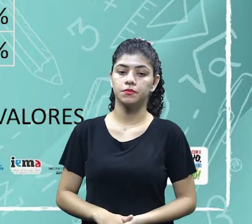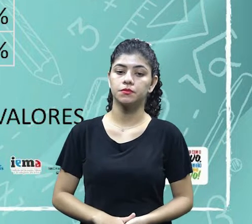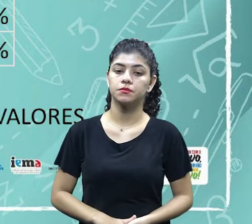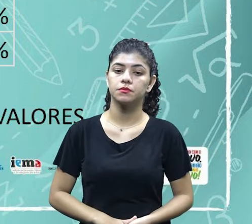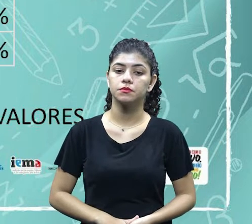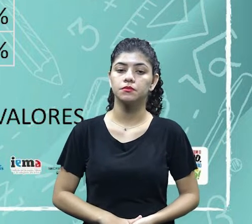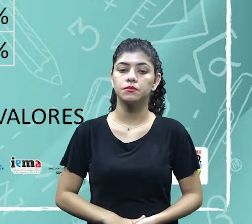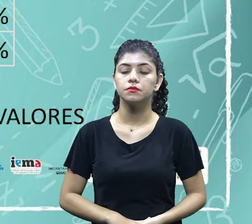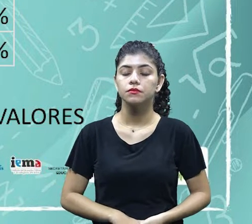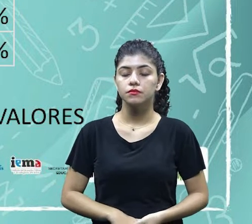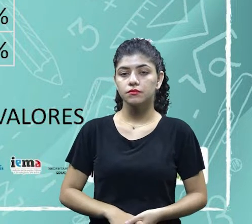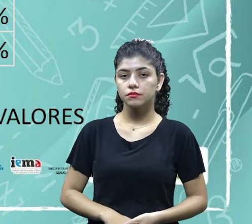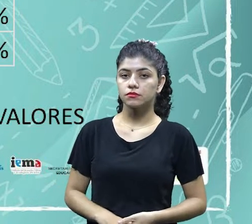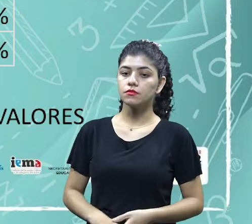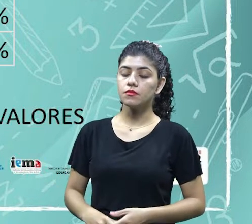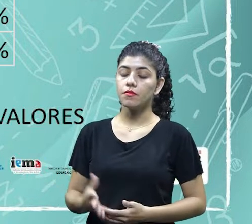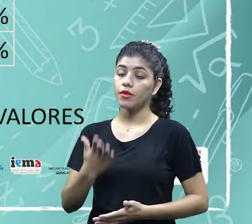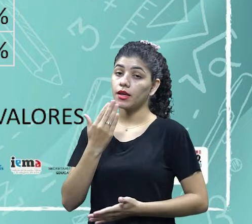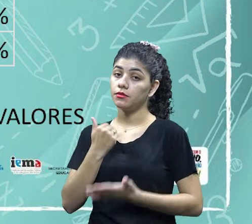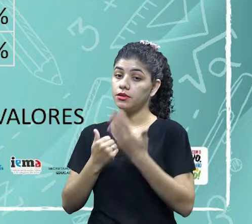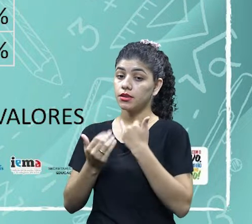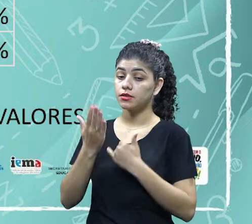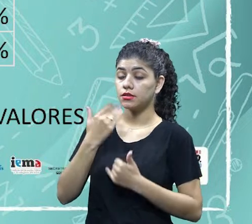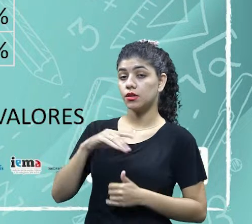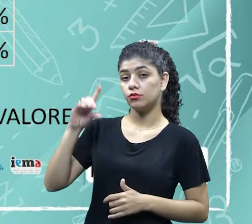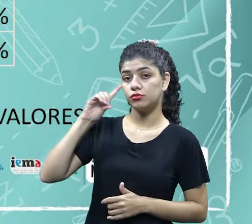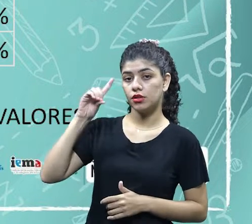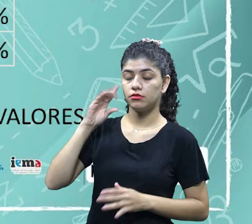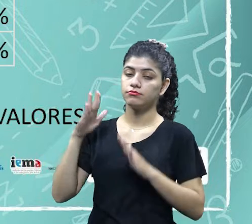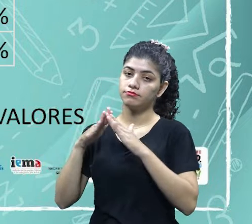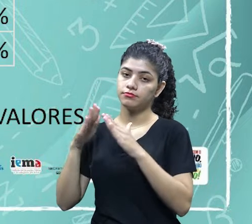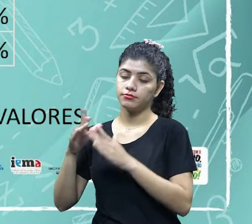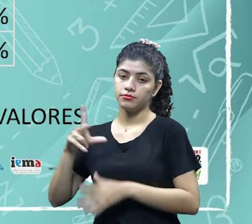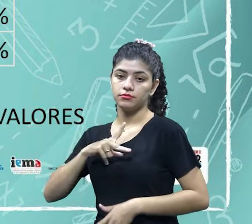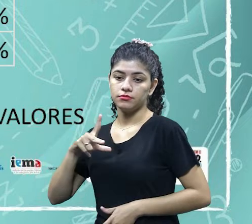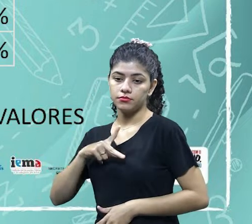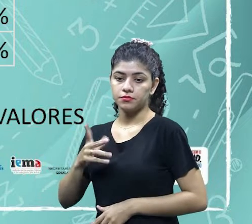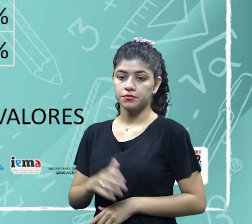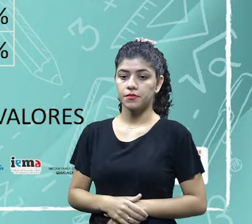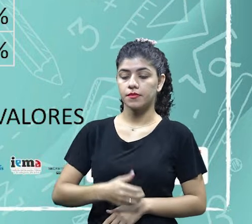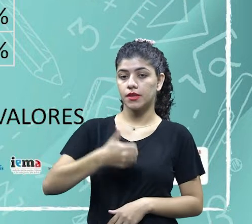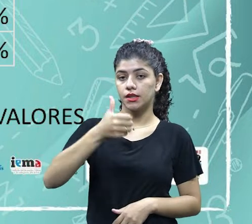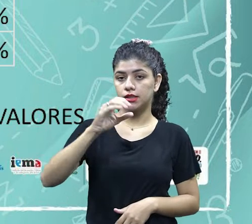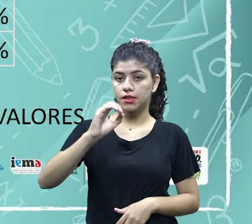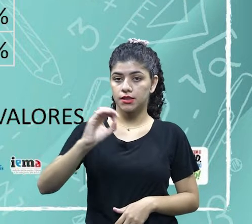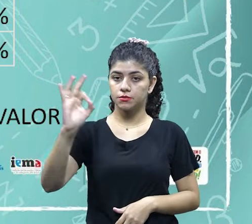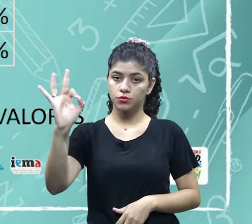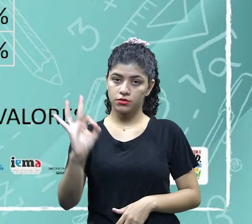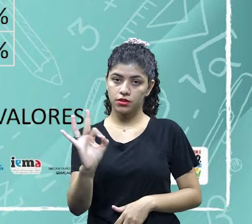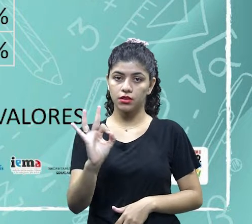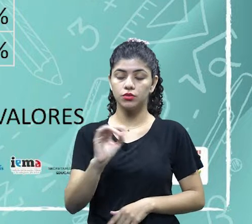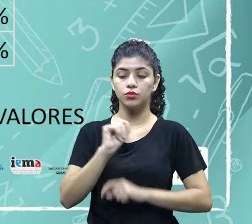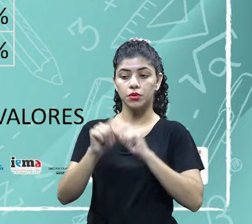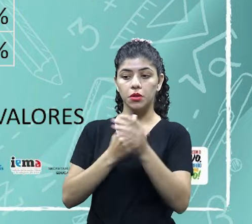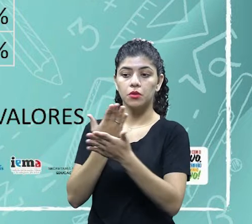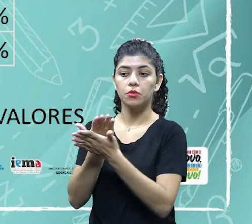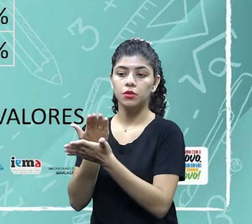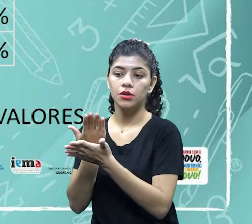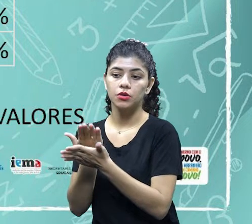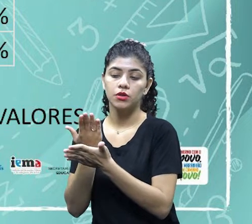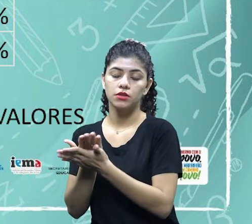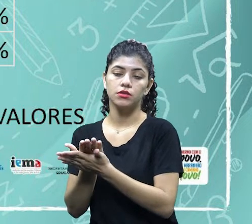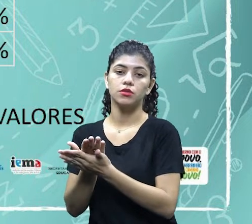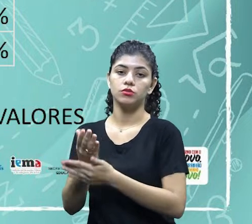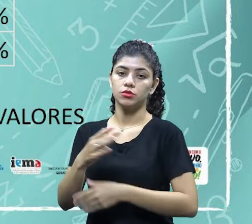gastos domésticos, ou seja, alimentação, ao dia a dia da sua casa. 10% ela investe na educação dos